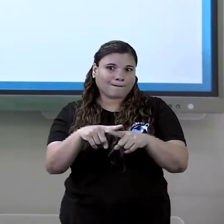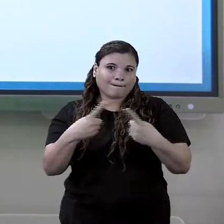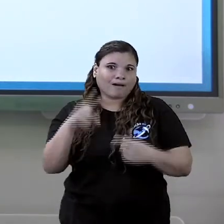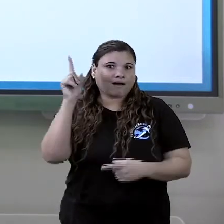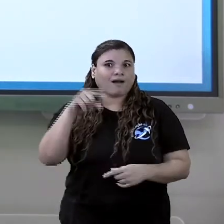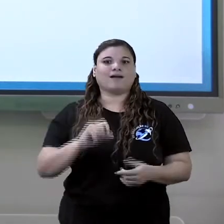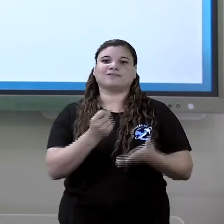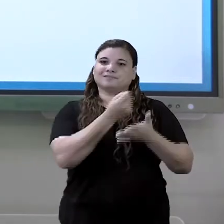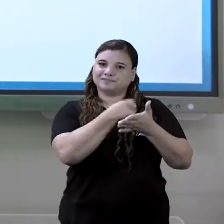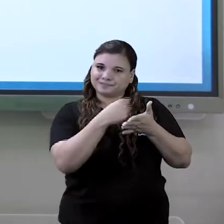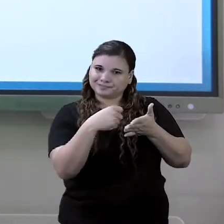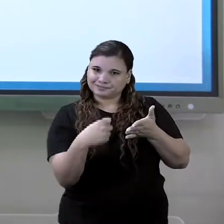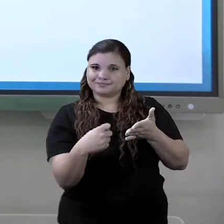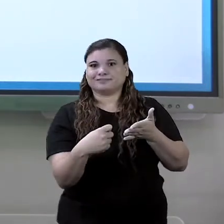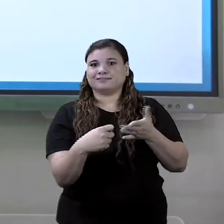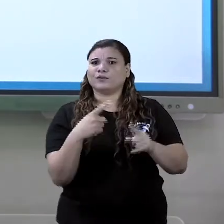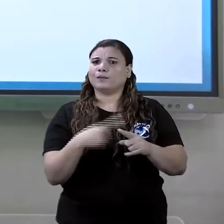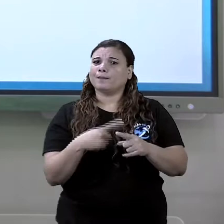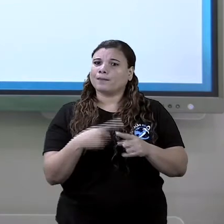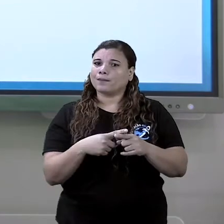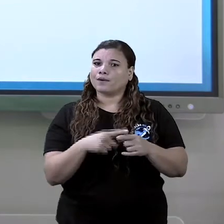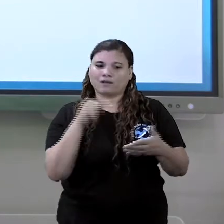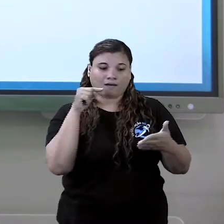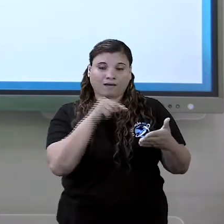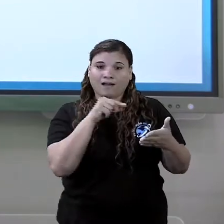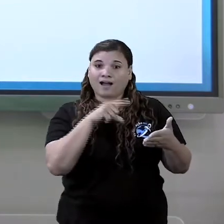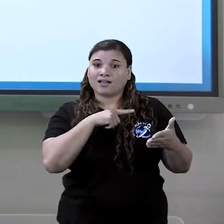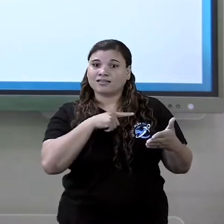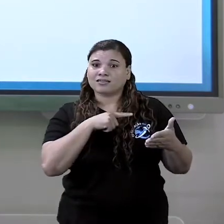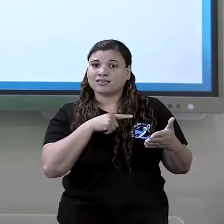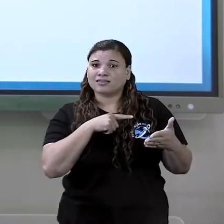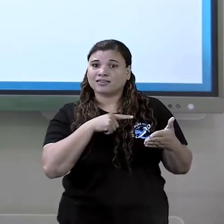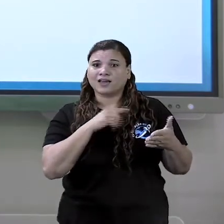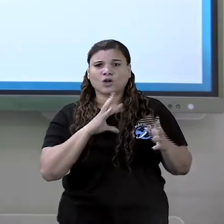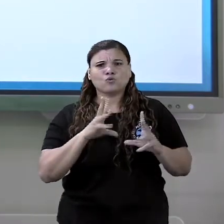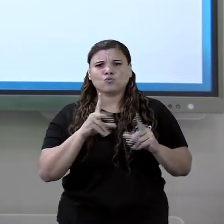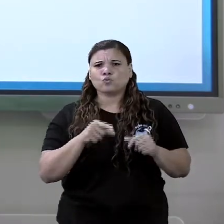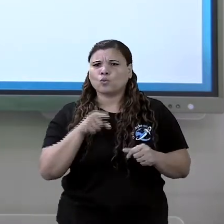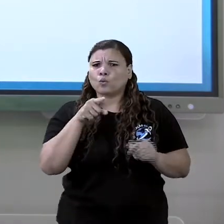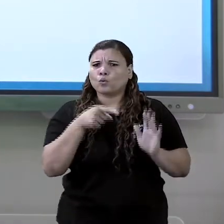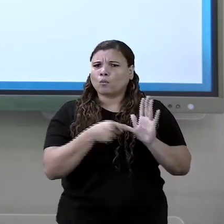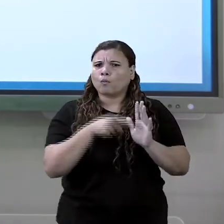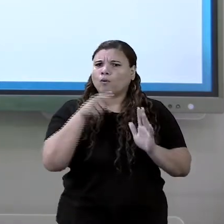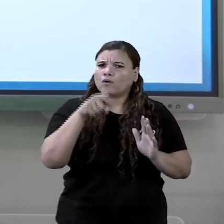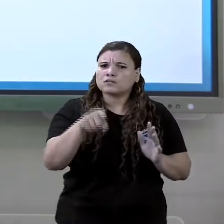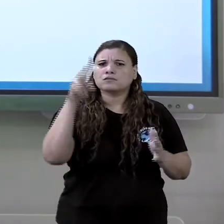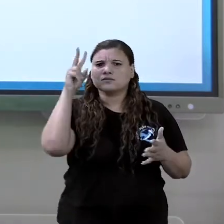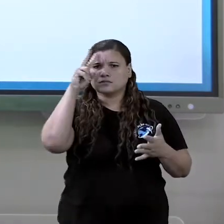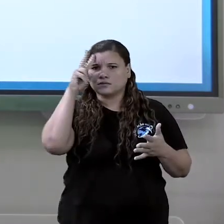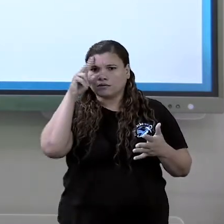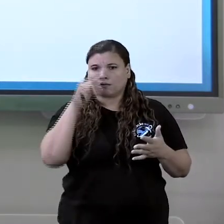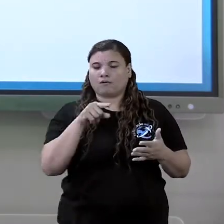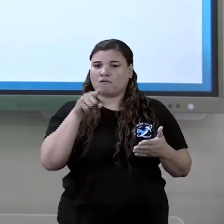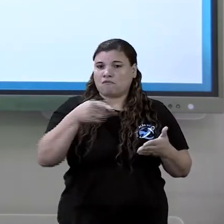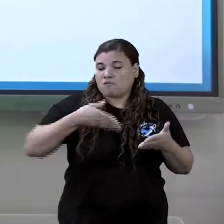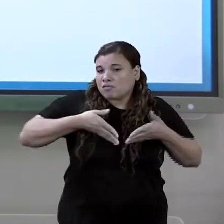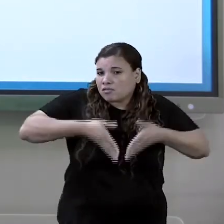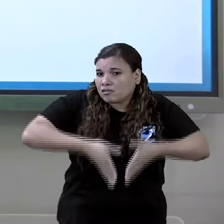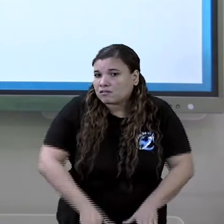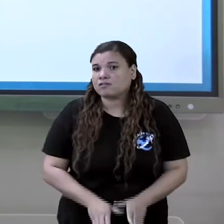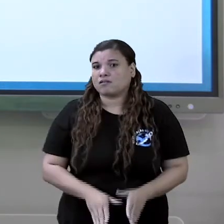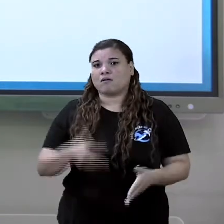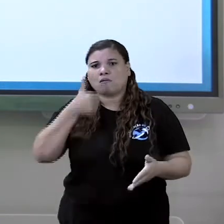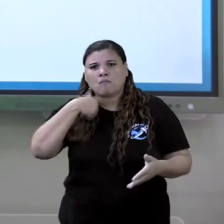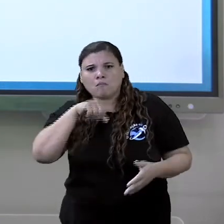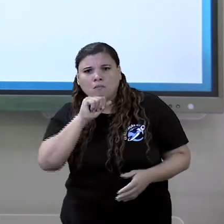está relatos do seu nascimento, do dia que você nasceu, os relatos de quem é o seu pai, a